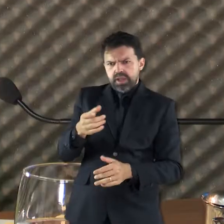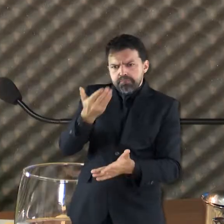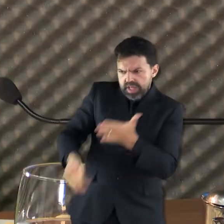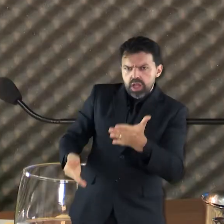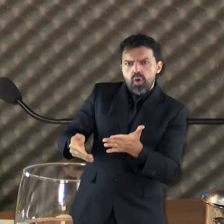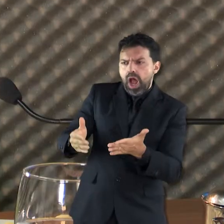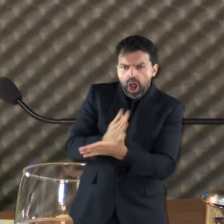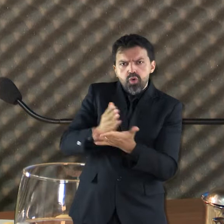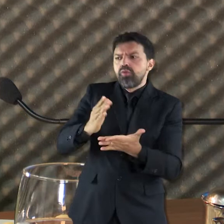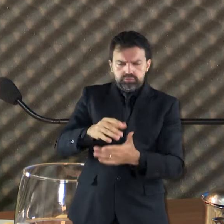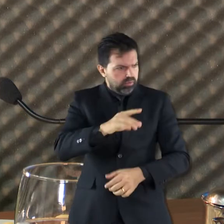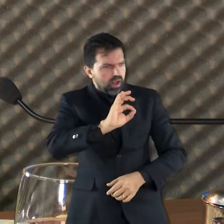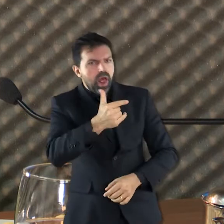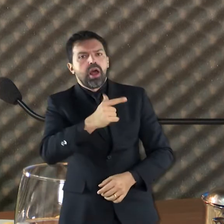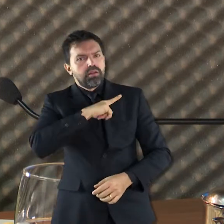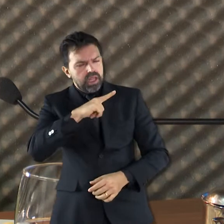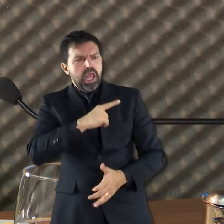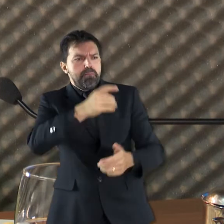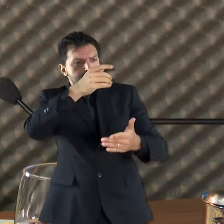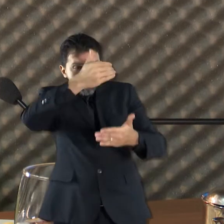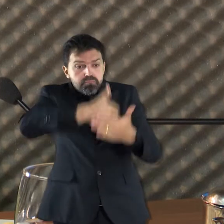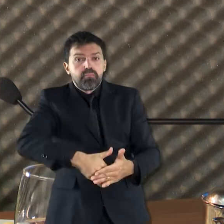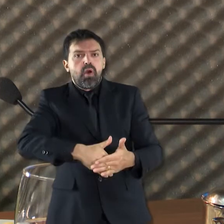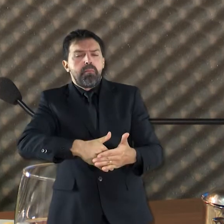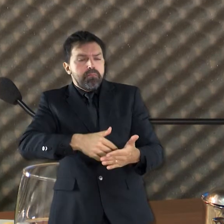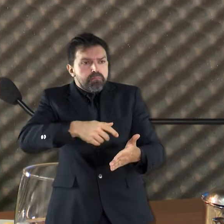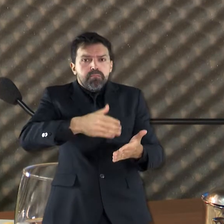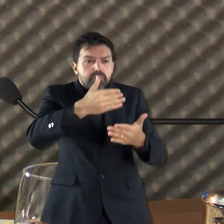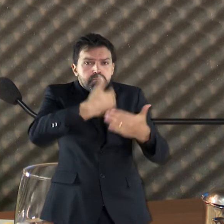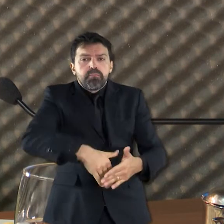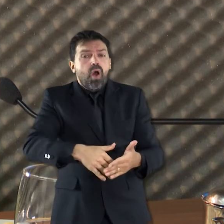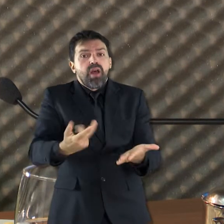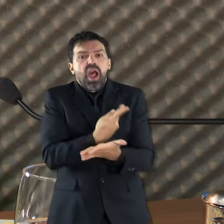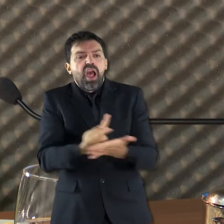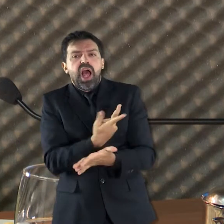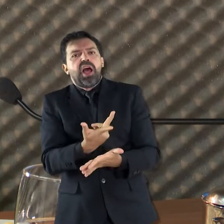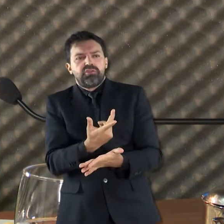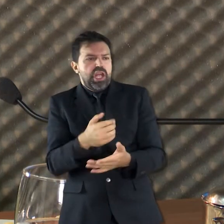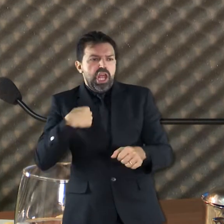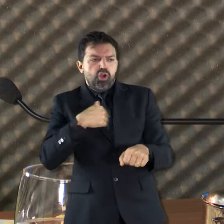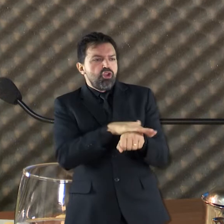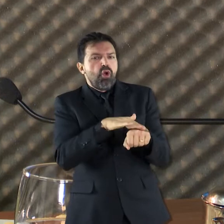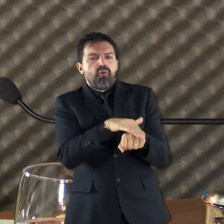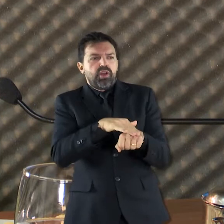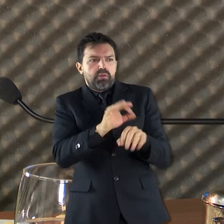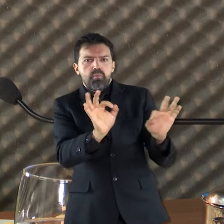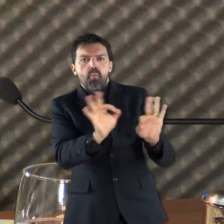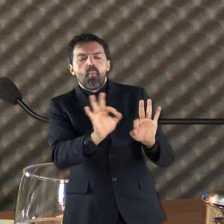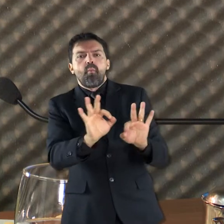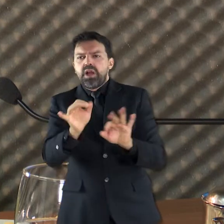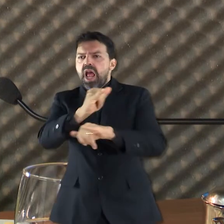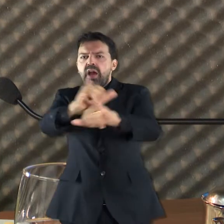reprovou? Não, teve. Às vezes eu fiz prova errada. Nunca cometi um erro, que eu não converso com ninguém sobre prova. Uma vez eu fiz uma prova, aí